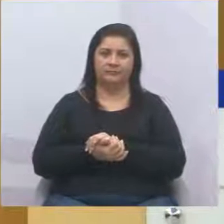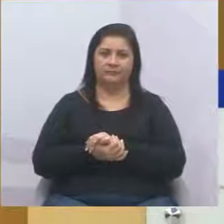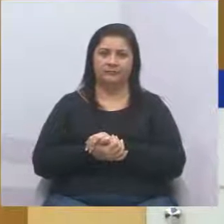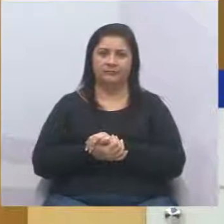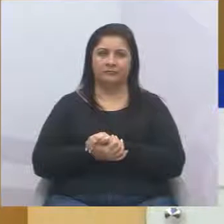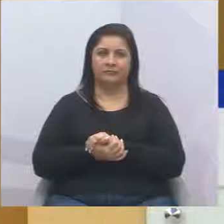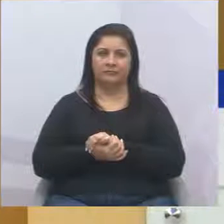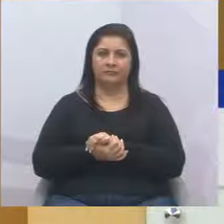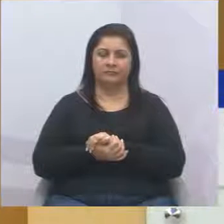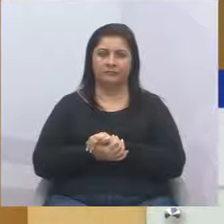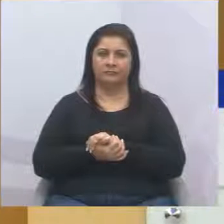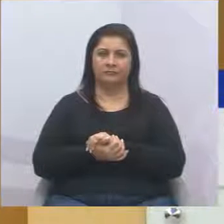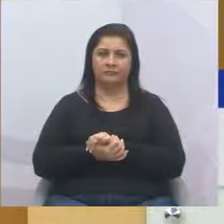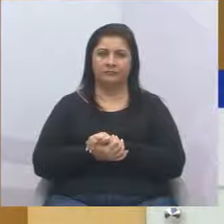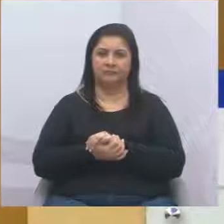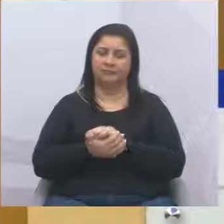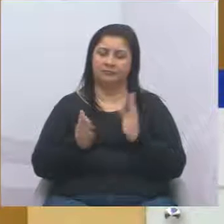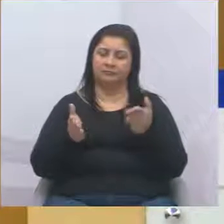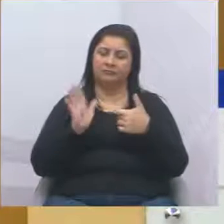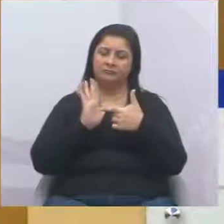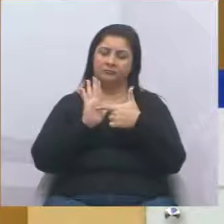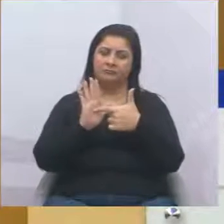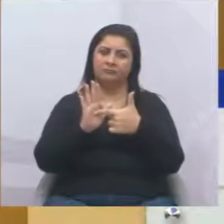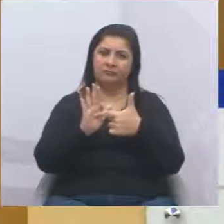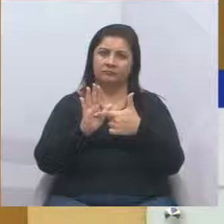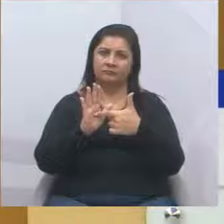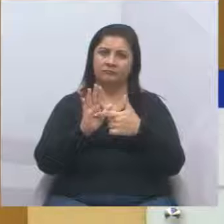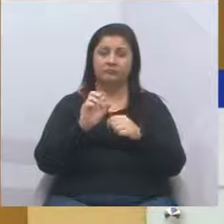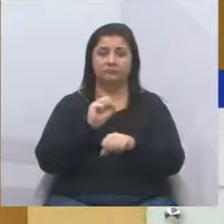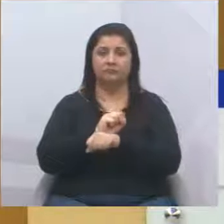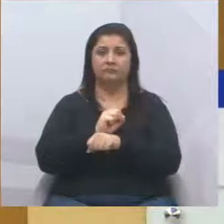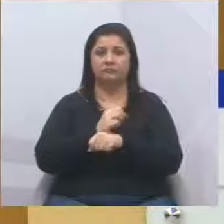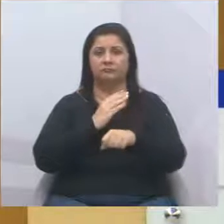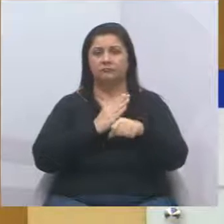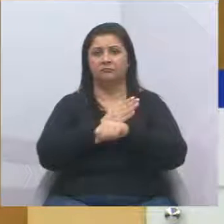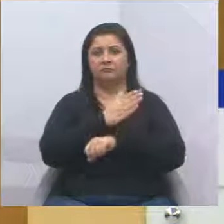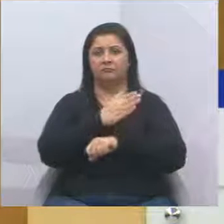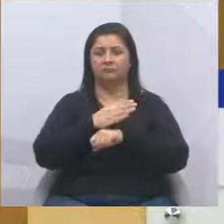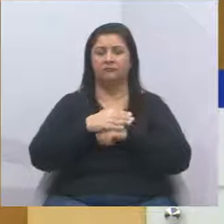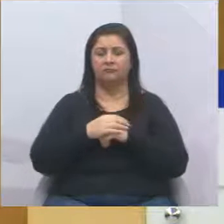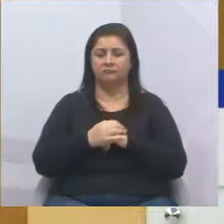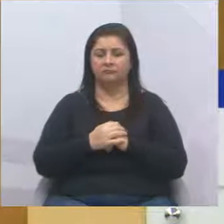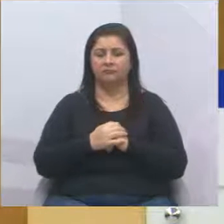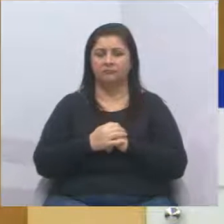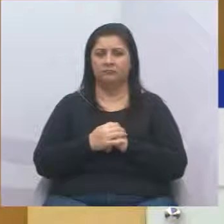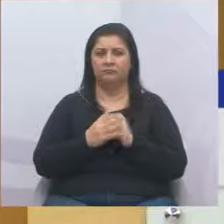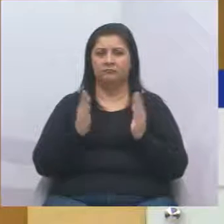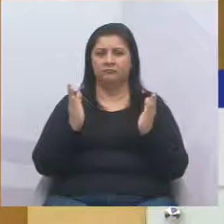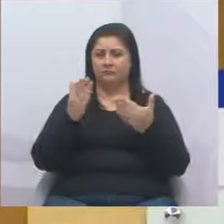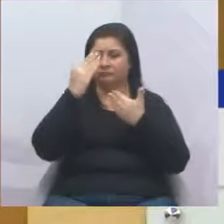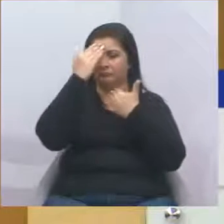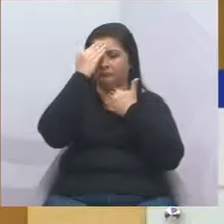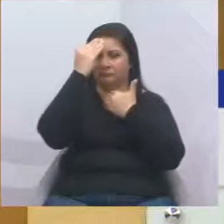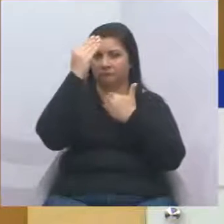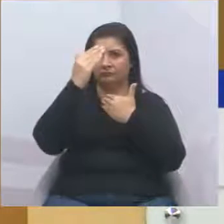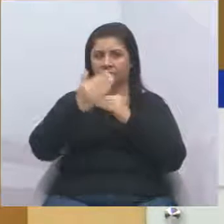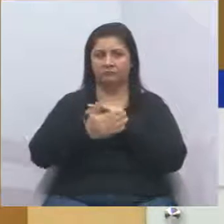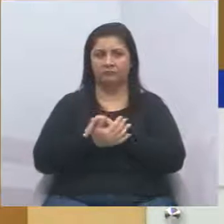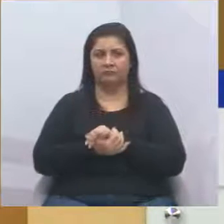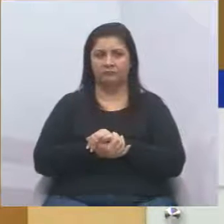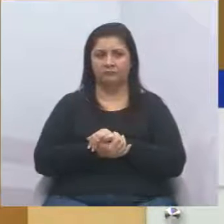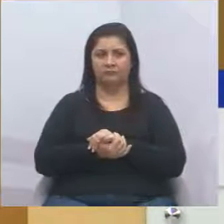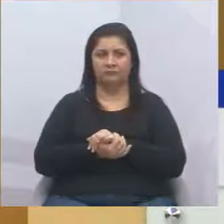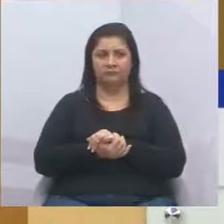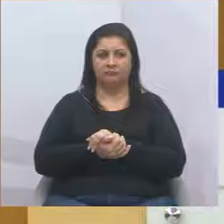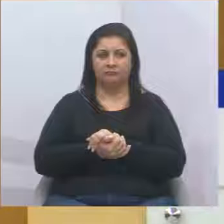nativas. Assim exposto, esperamos contar com a aprovação dos novos pares, aos quais antecipamos nossos agradecimentos. Assinam